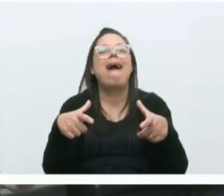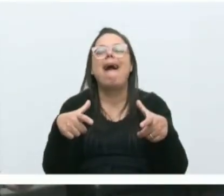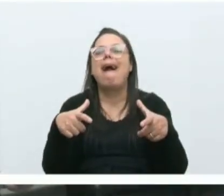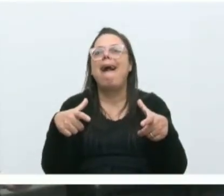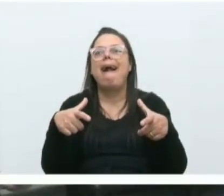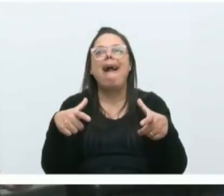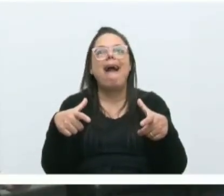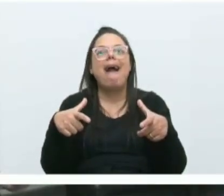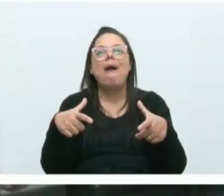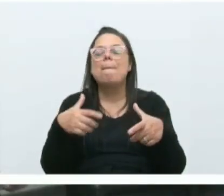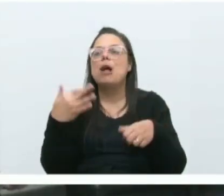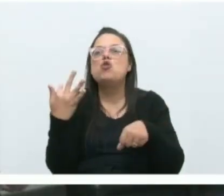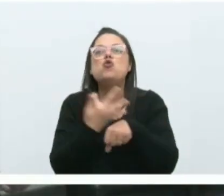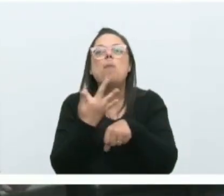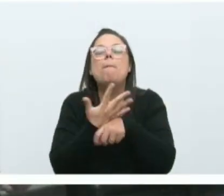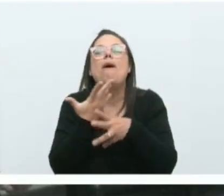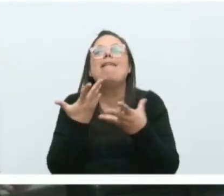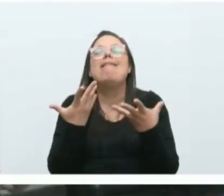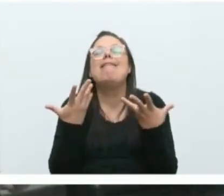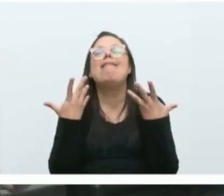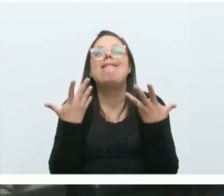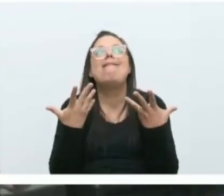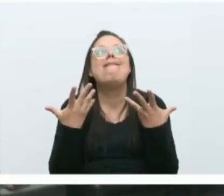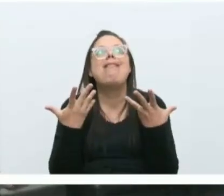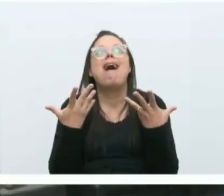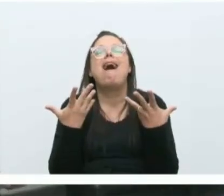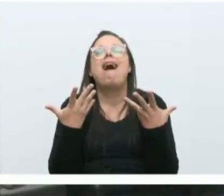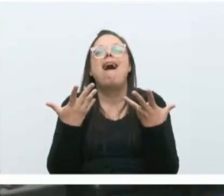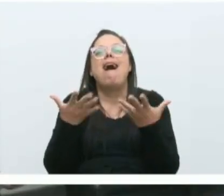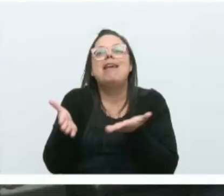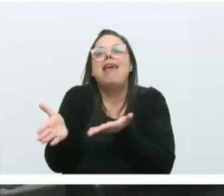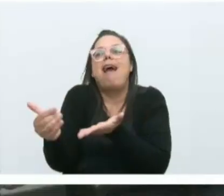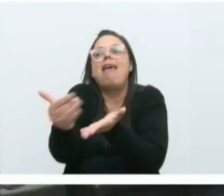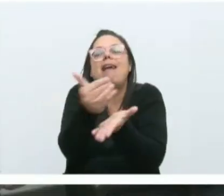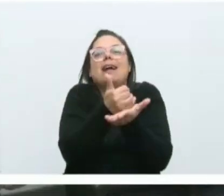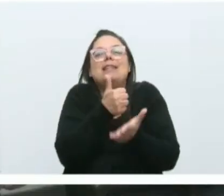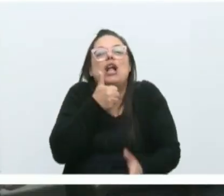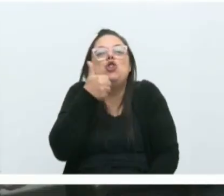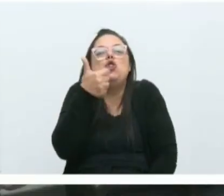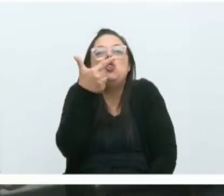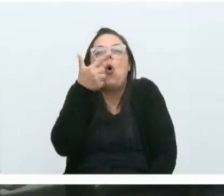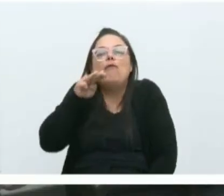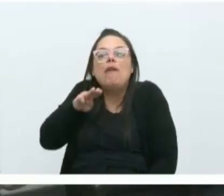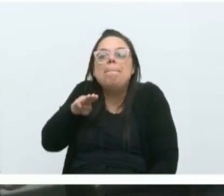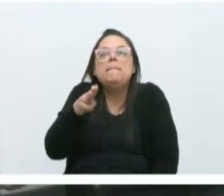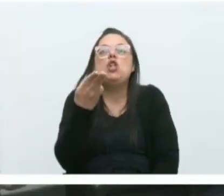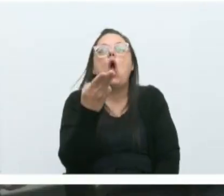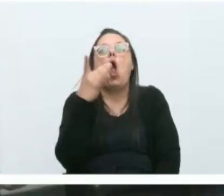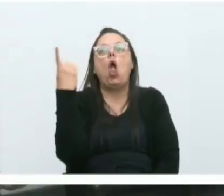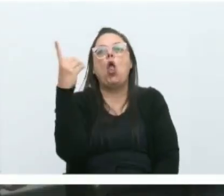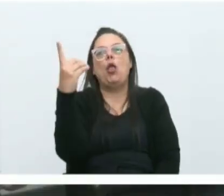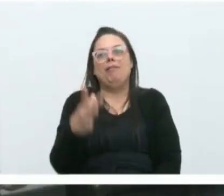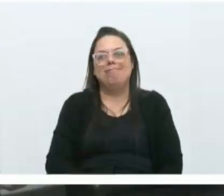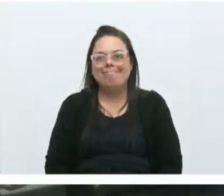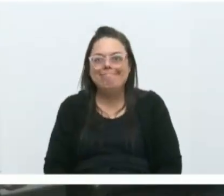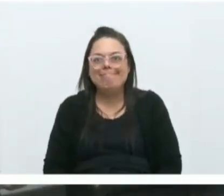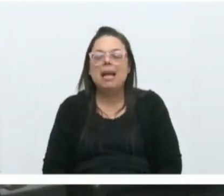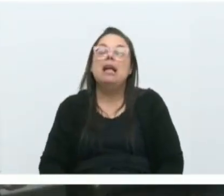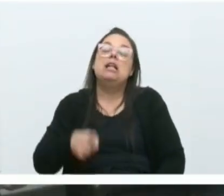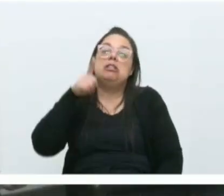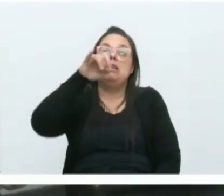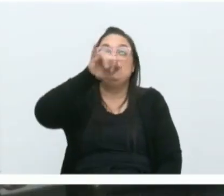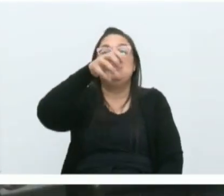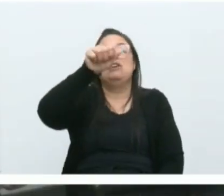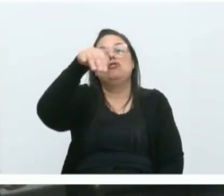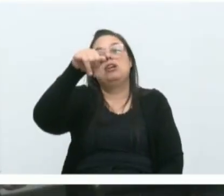que vai arrecadar 12 milhões de dólares. A primeira etapa foi na Jamaica, teve 2 agora nos Estados Unidos, e